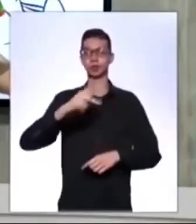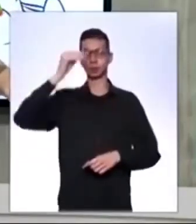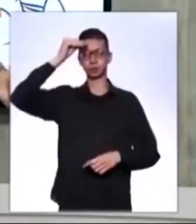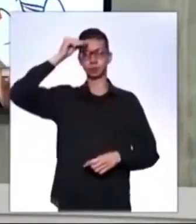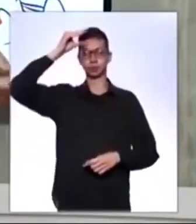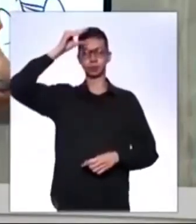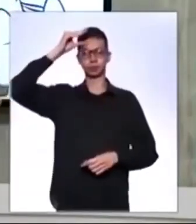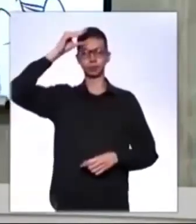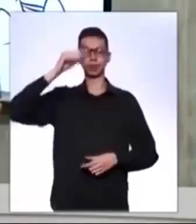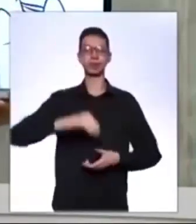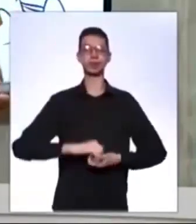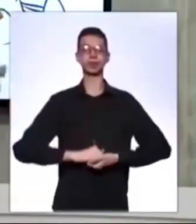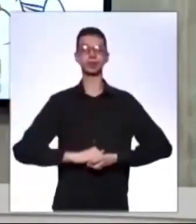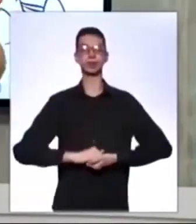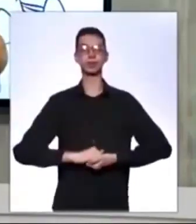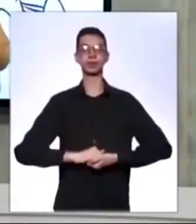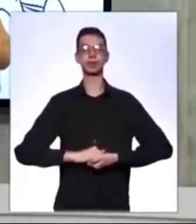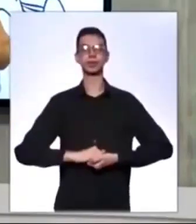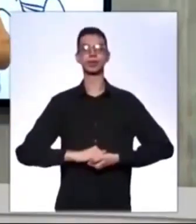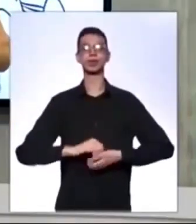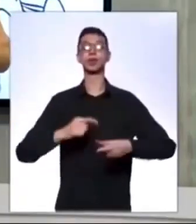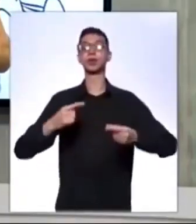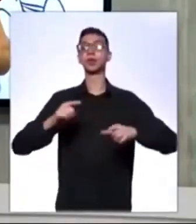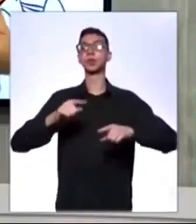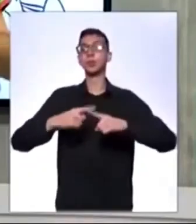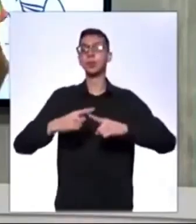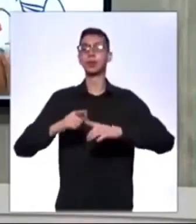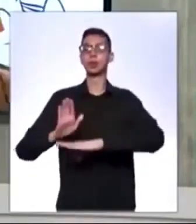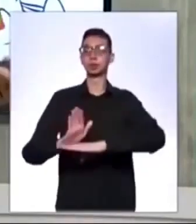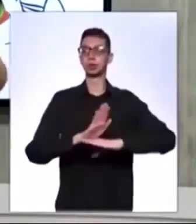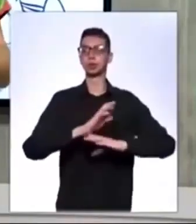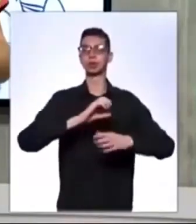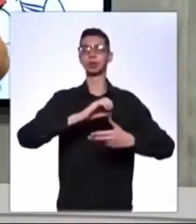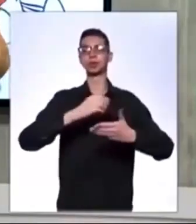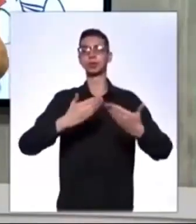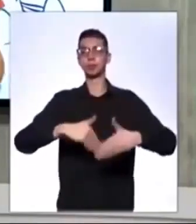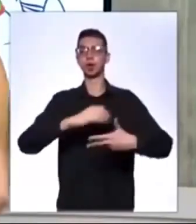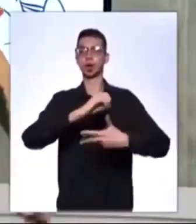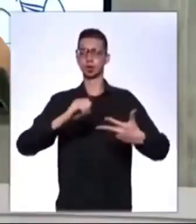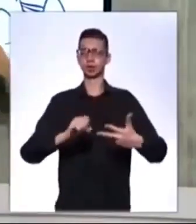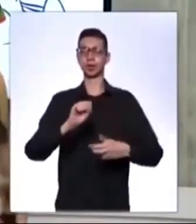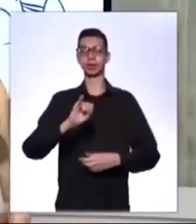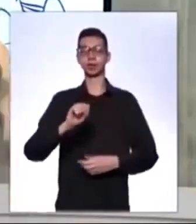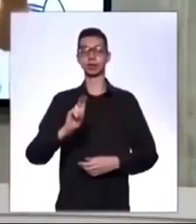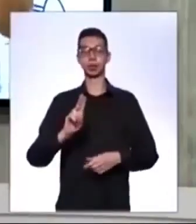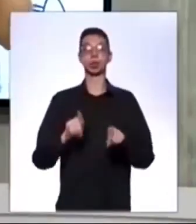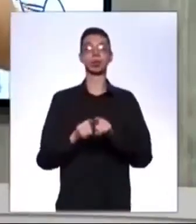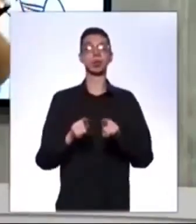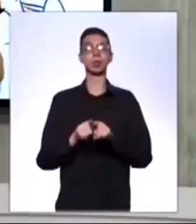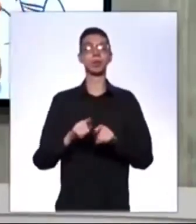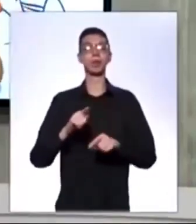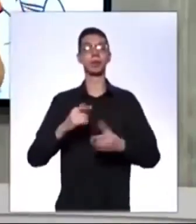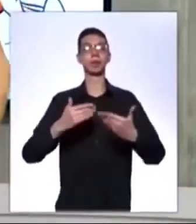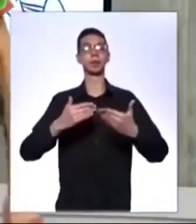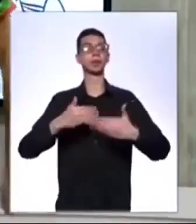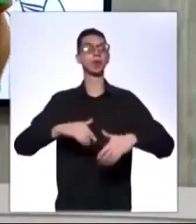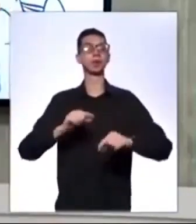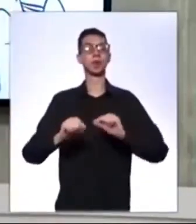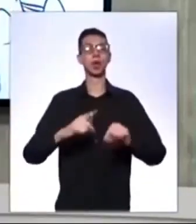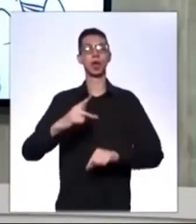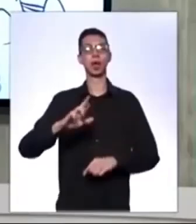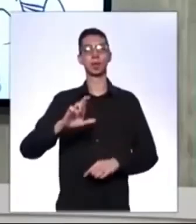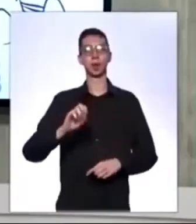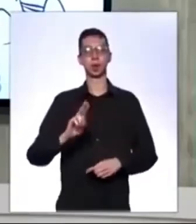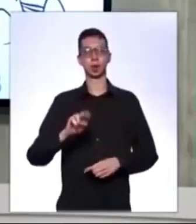poder te ajudar a conquistar uma vaga através, né, da prova do Enem, no SISU, no ProUni, para você tocar a sua vida e fazer suas